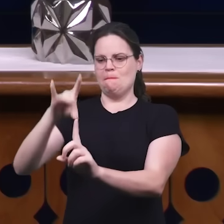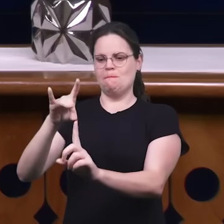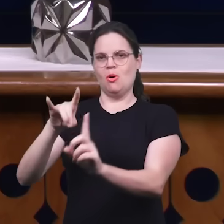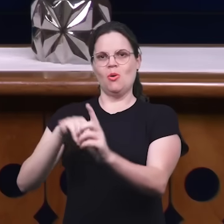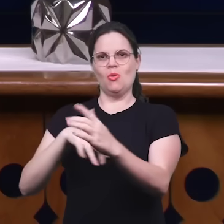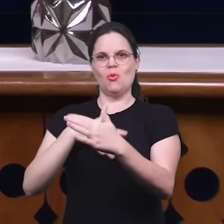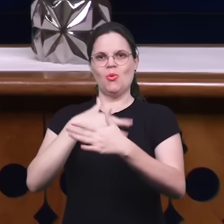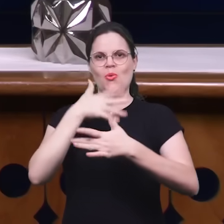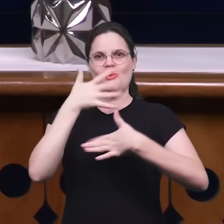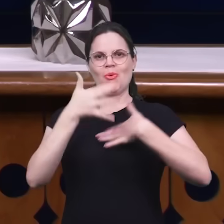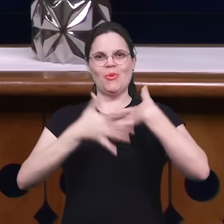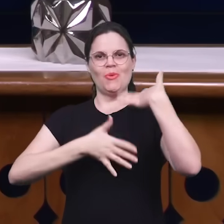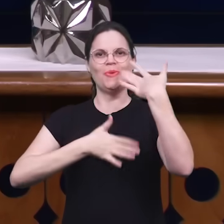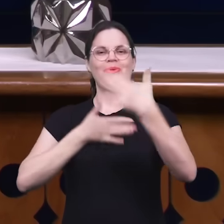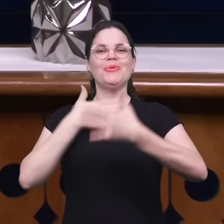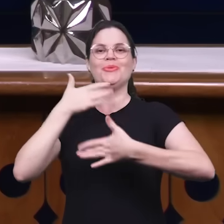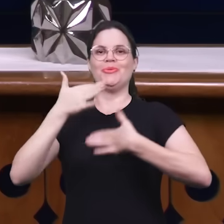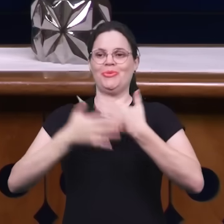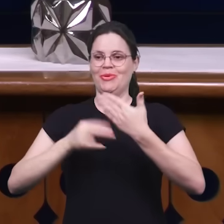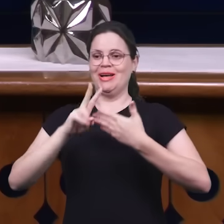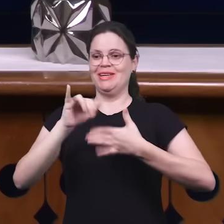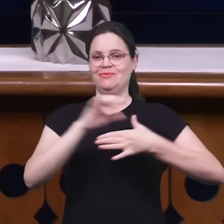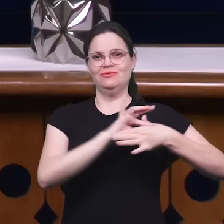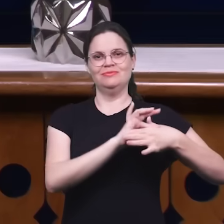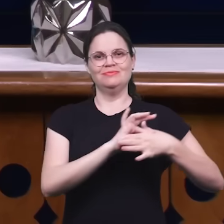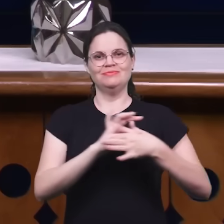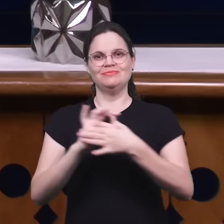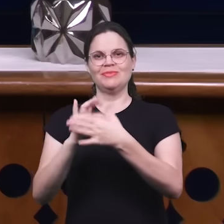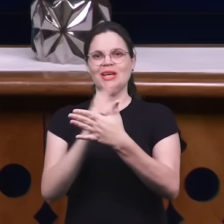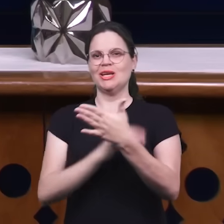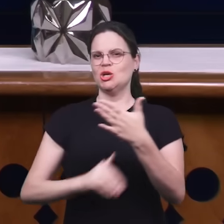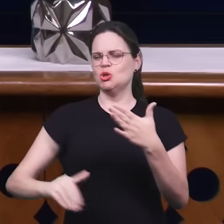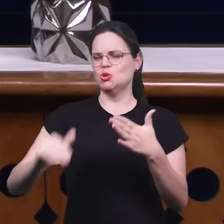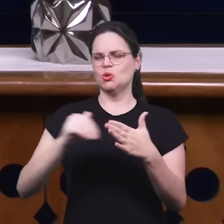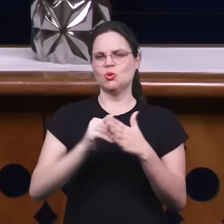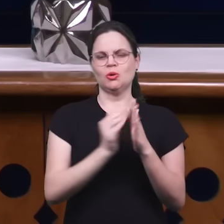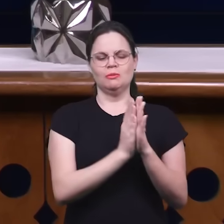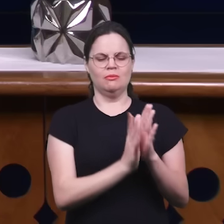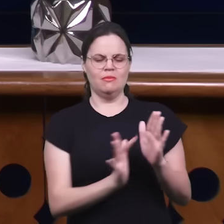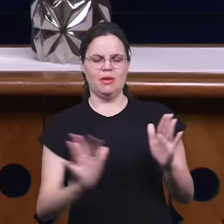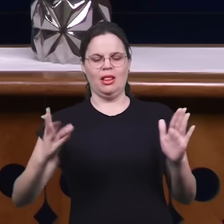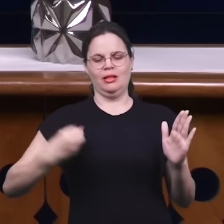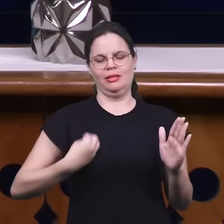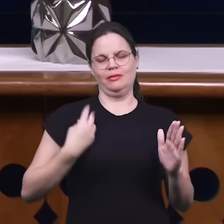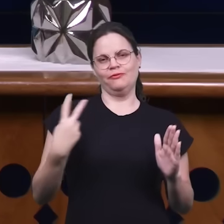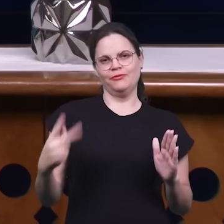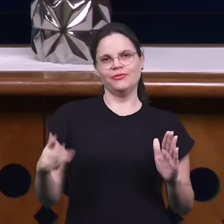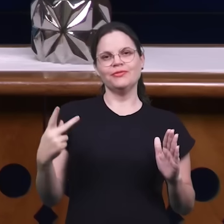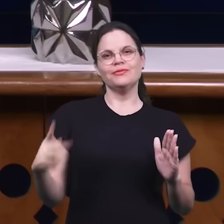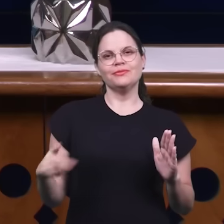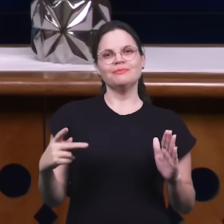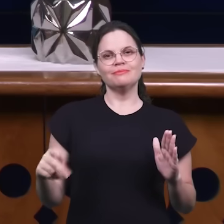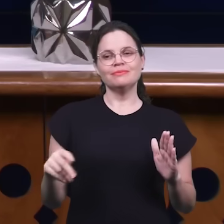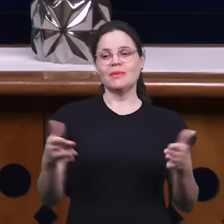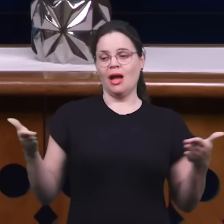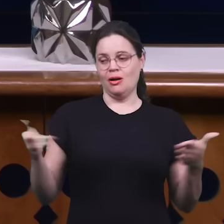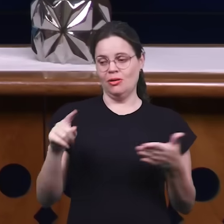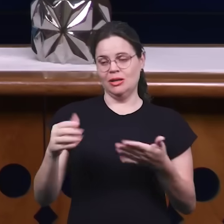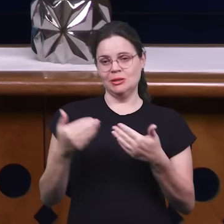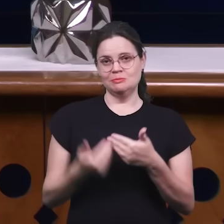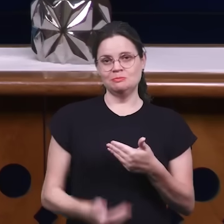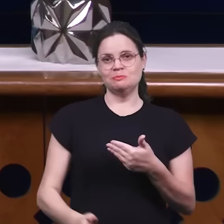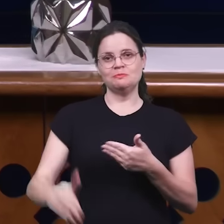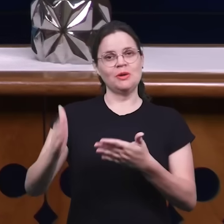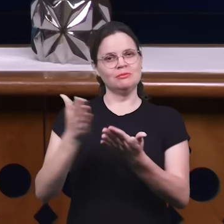mesmo Deus que revela, realiza, agora vai conduzir Paulo cheio do Espírito Santo. Agora era uma caminhada